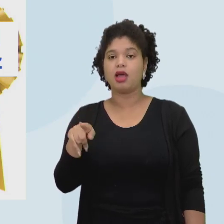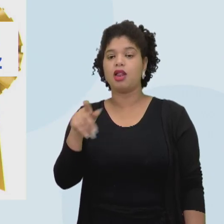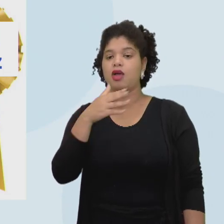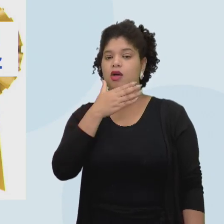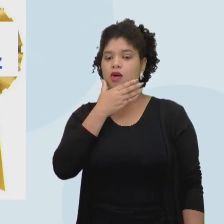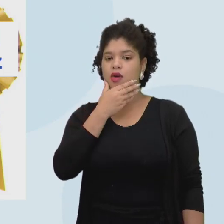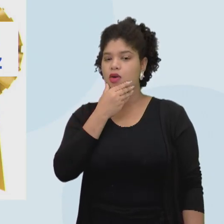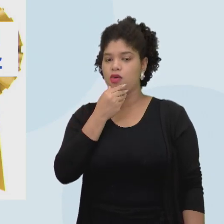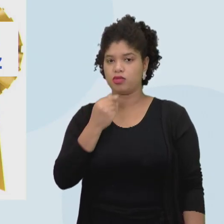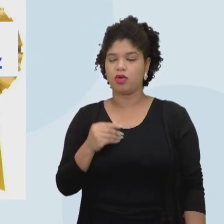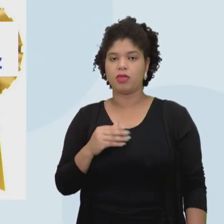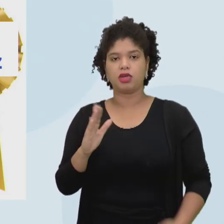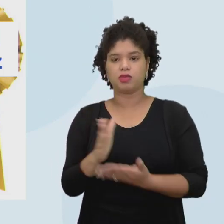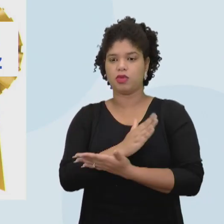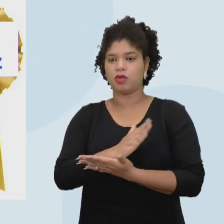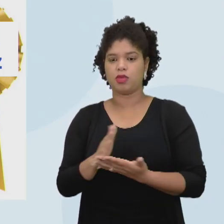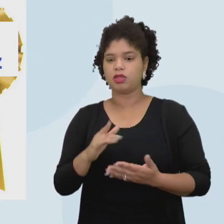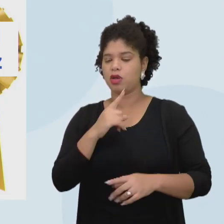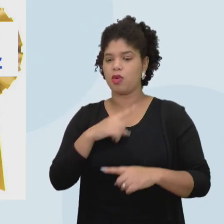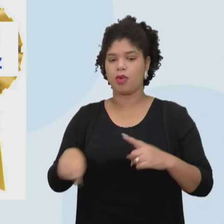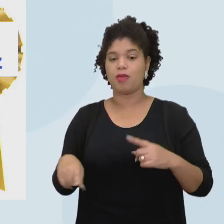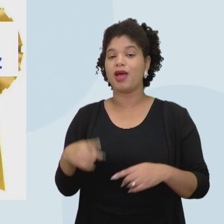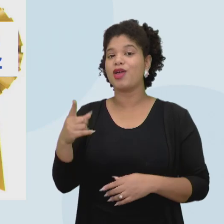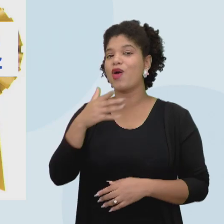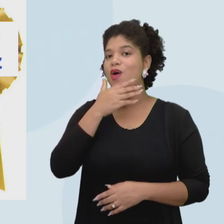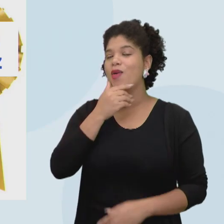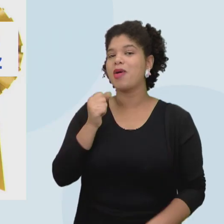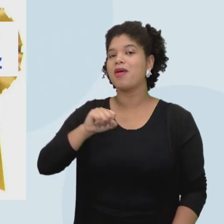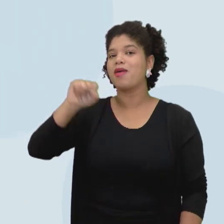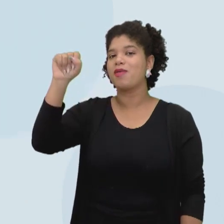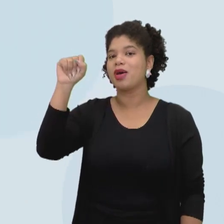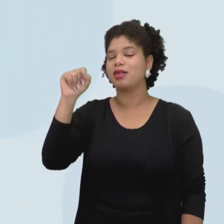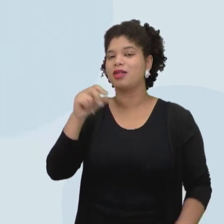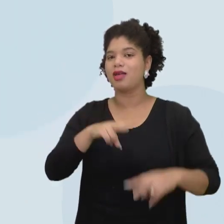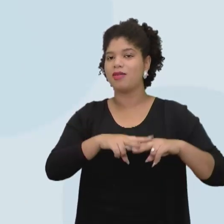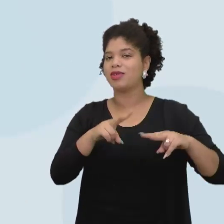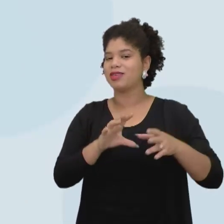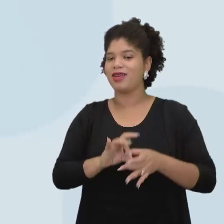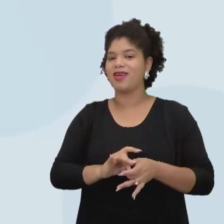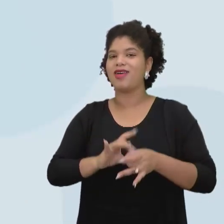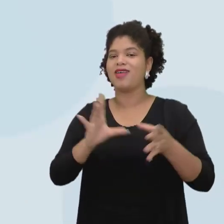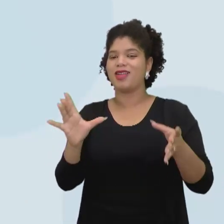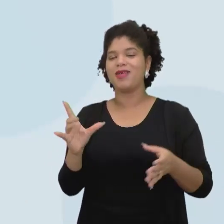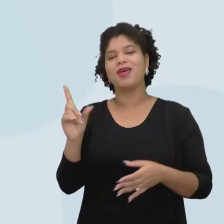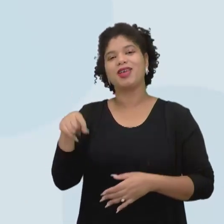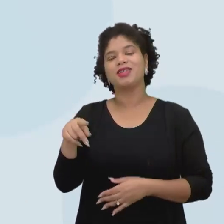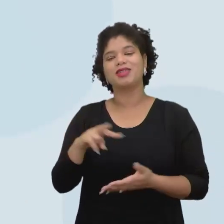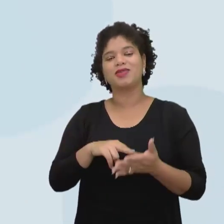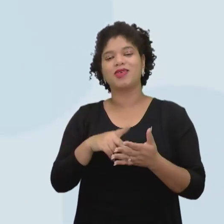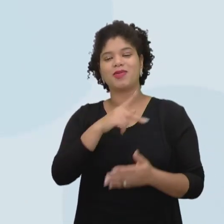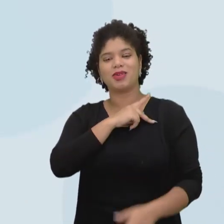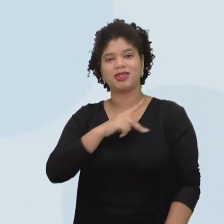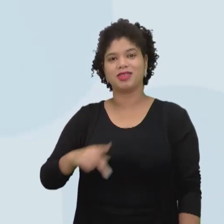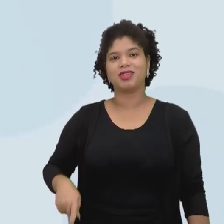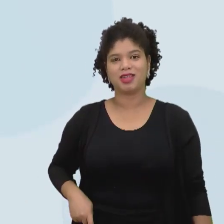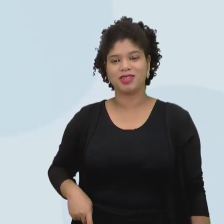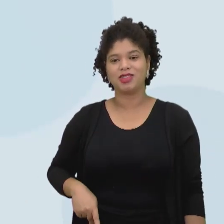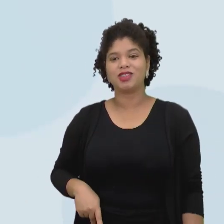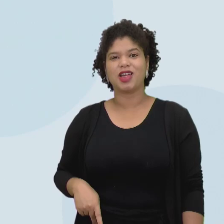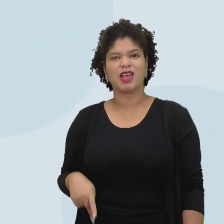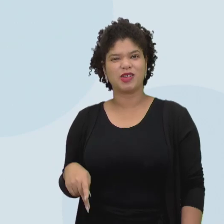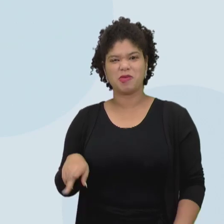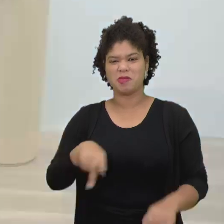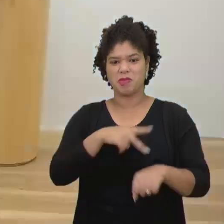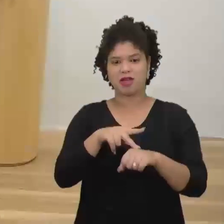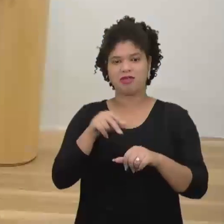não só se torna presidente da África do Sul, mas como reconstrói o país. É uma lição de vida para todos,